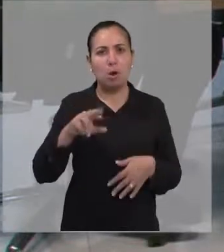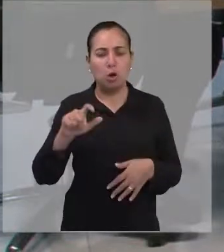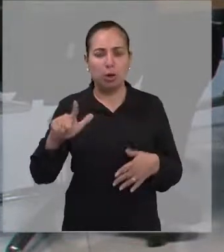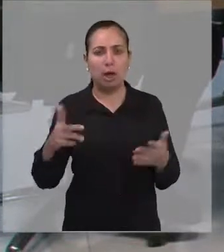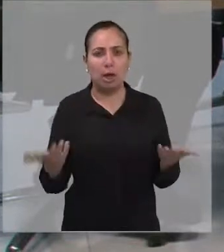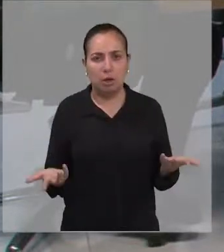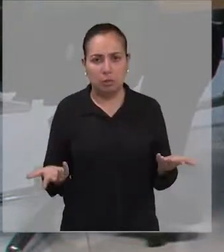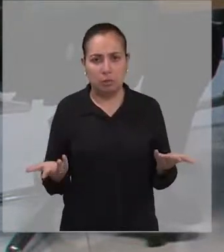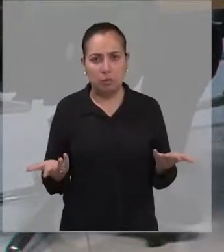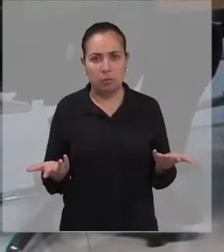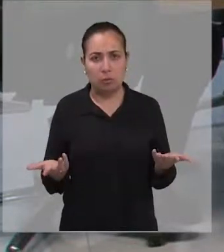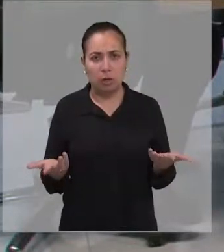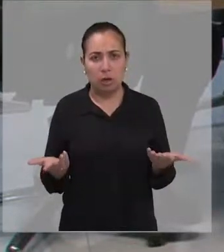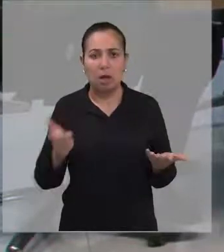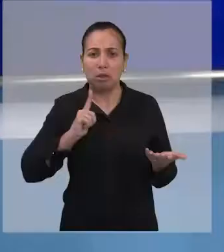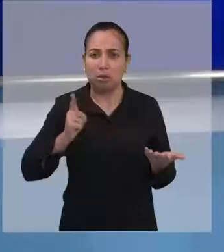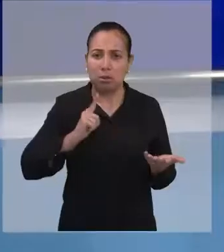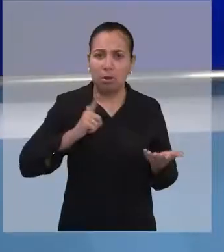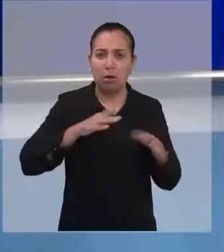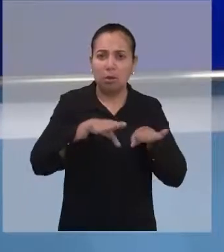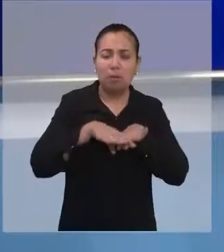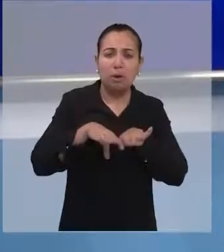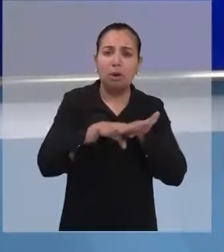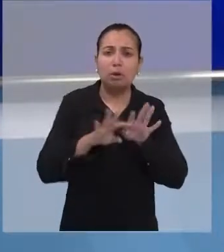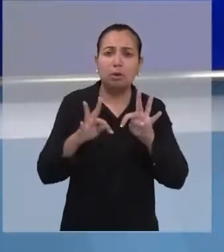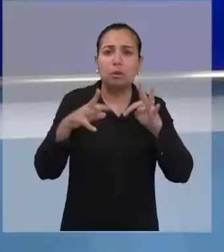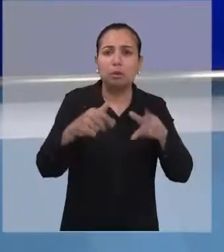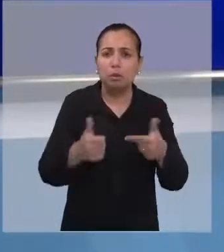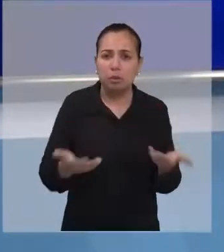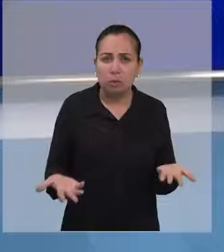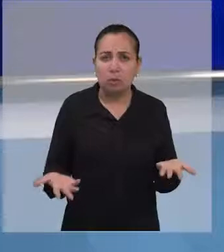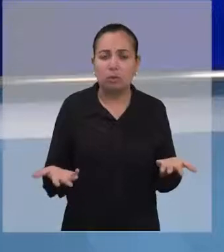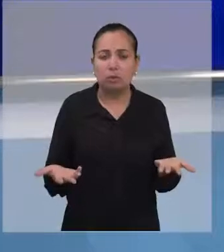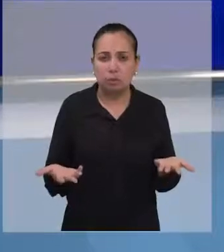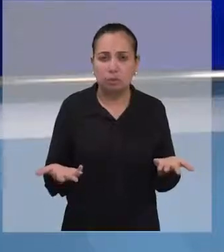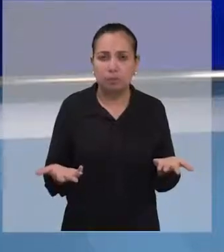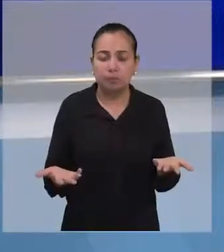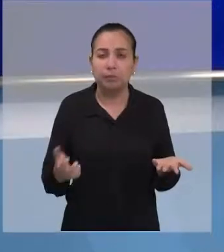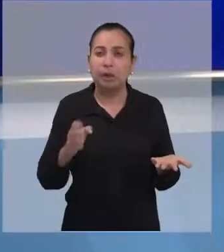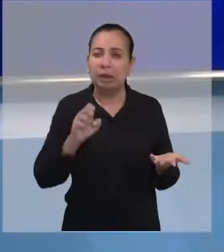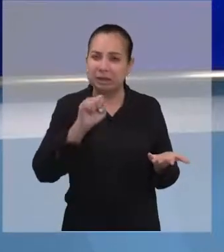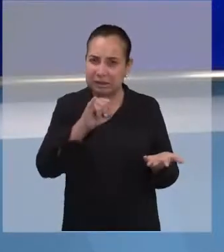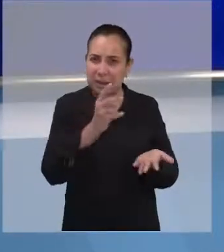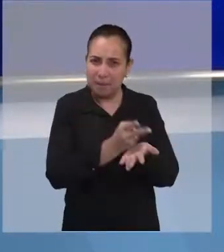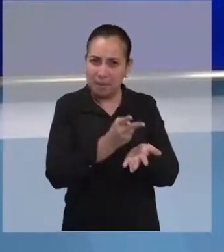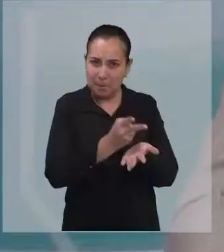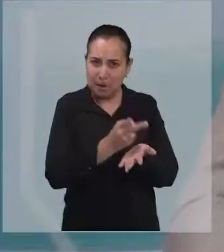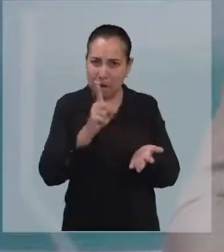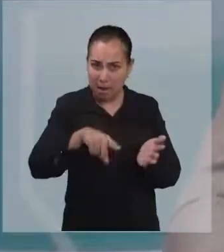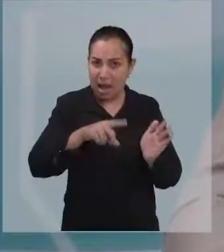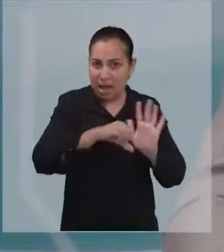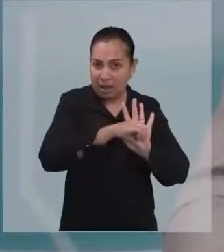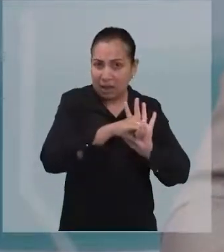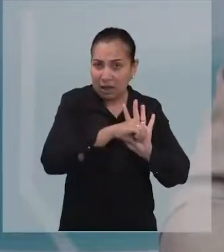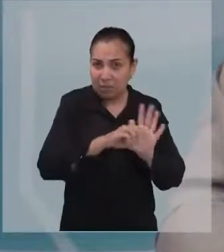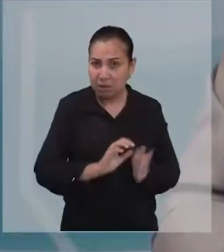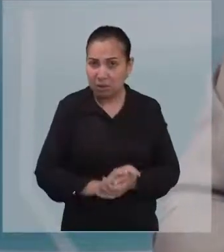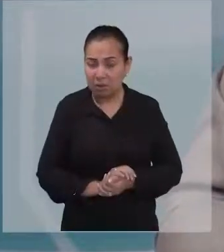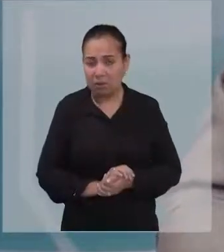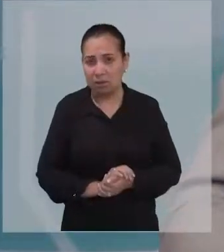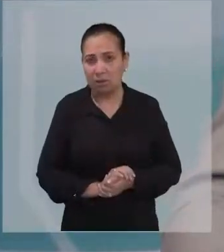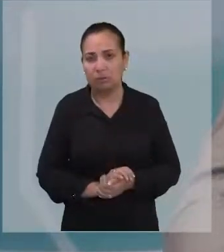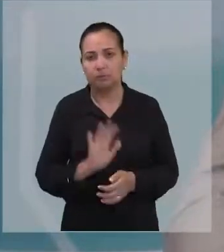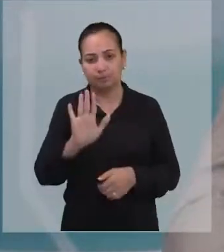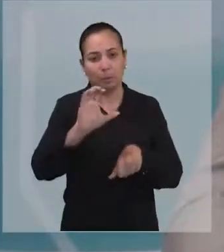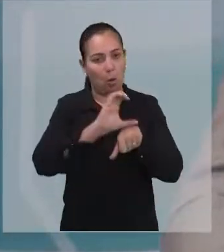obsolescência dos padrões todos, se cometer nesse ato também crimes? Não, a